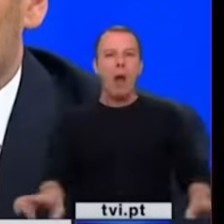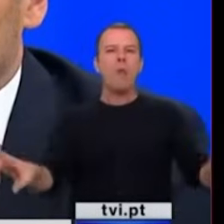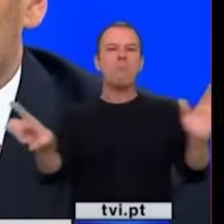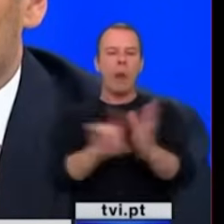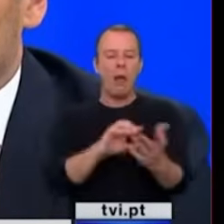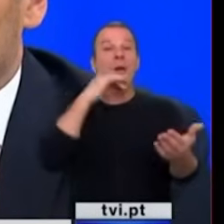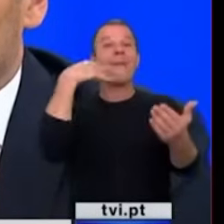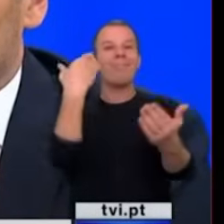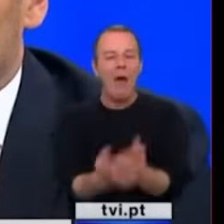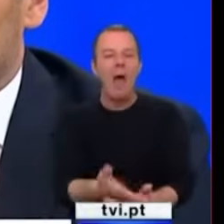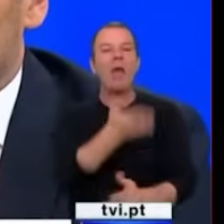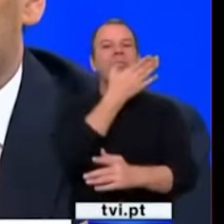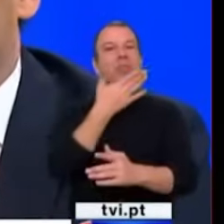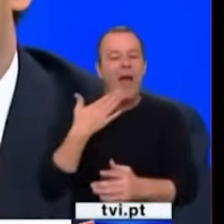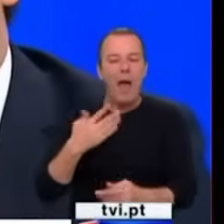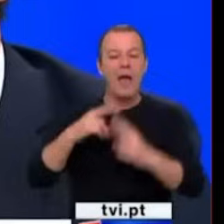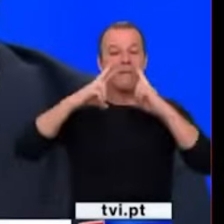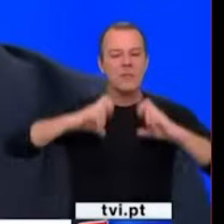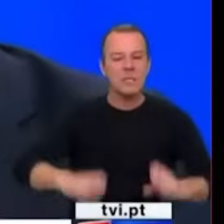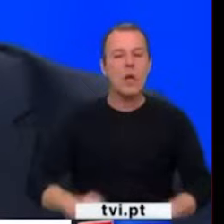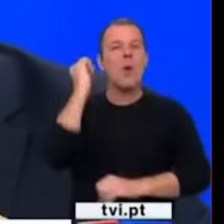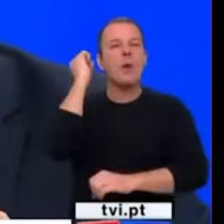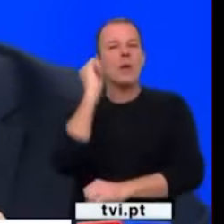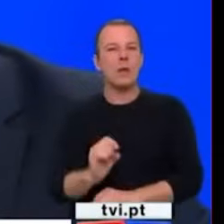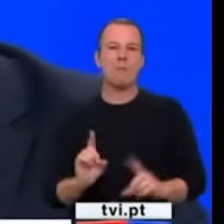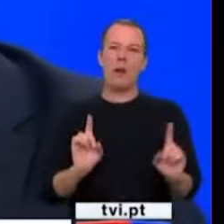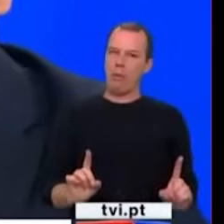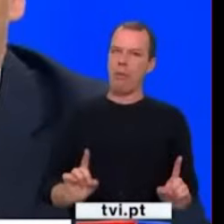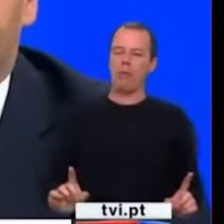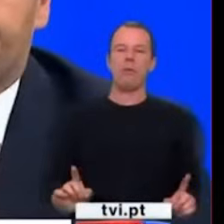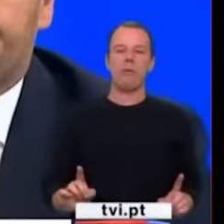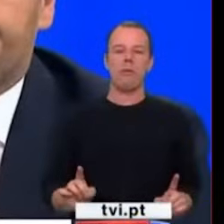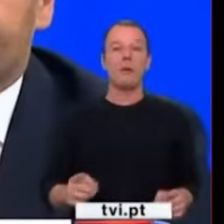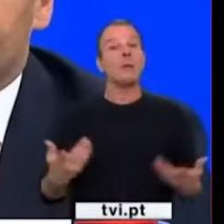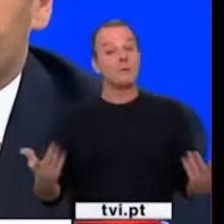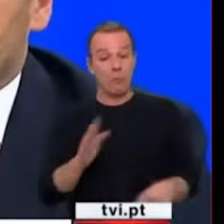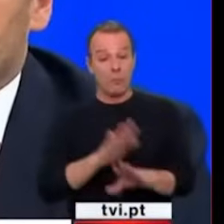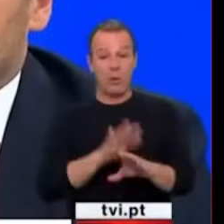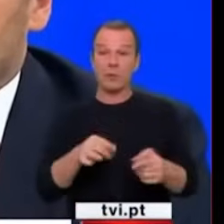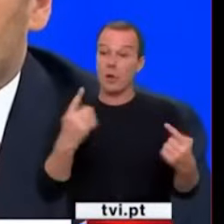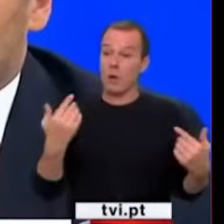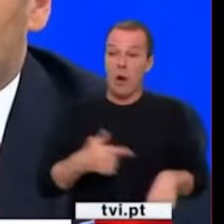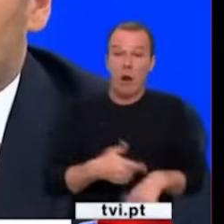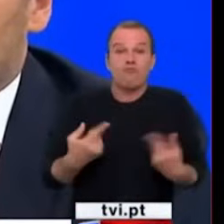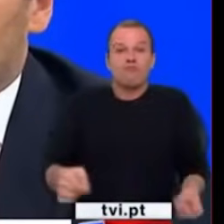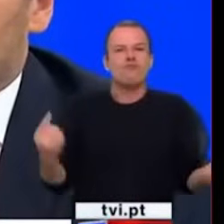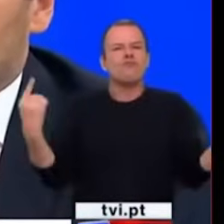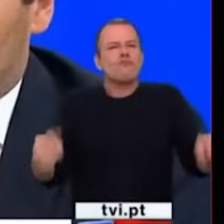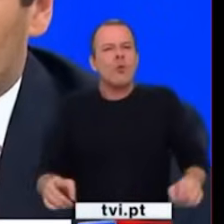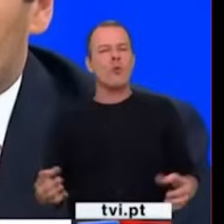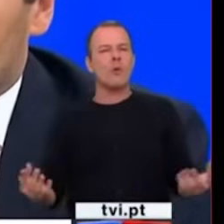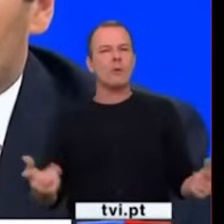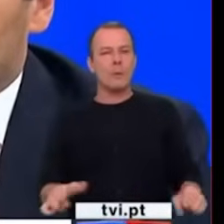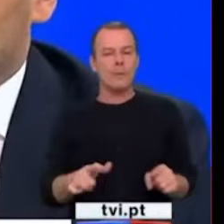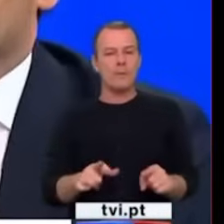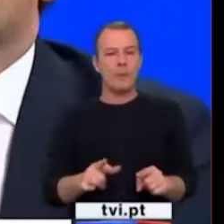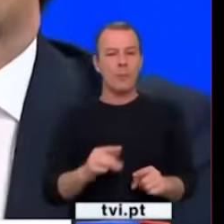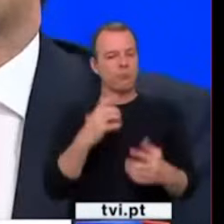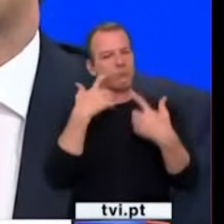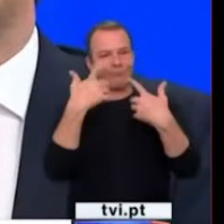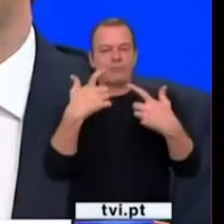a investigação criminal e mais meis para que ela acontecer e é por isso que hoje nós temos de facto uma maior